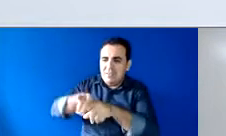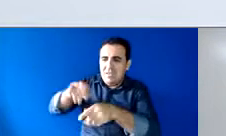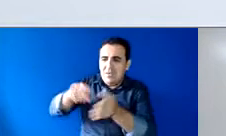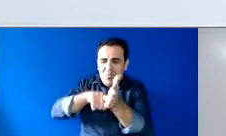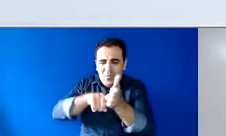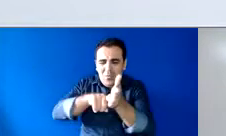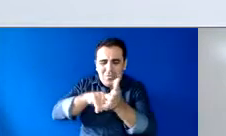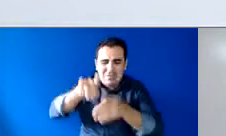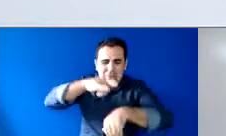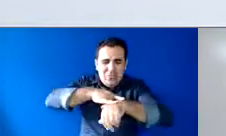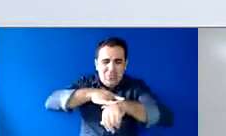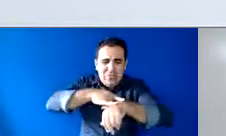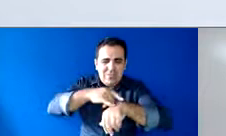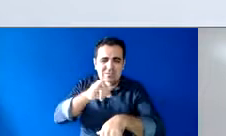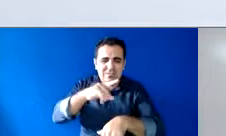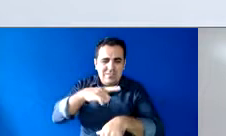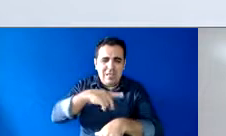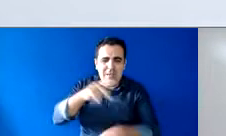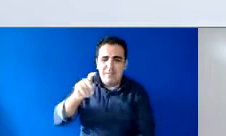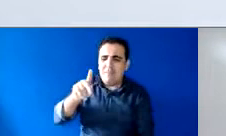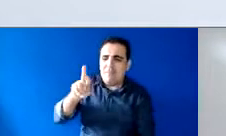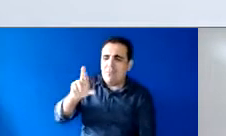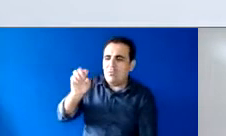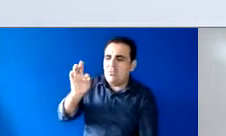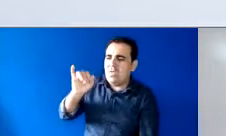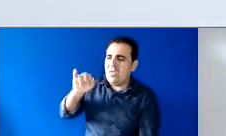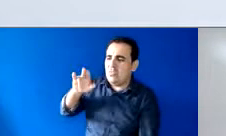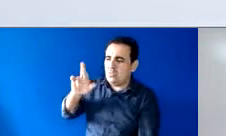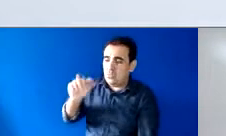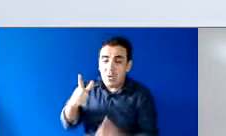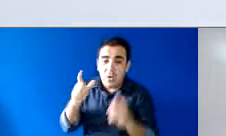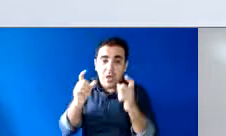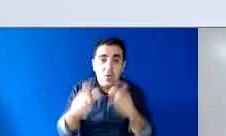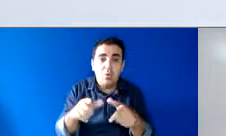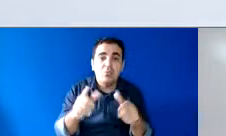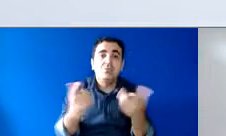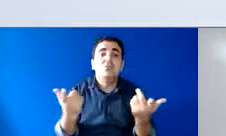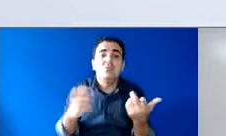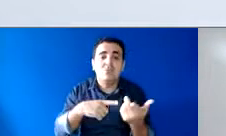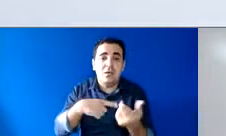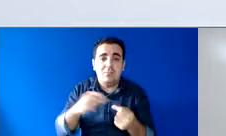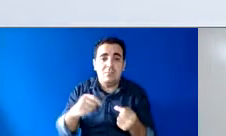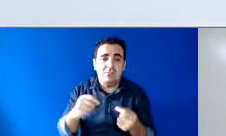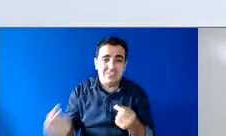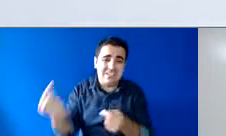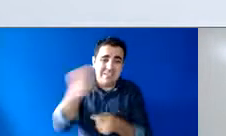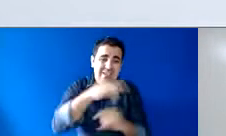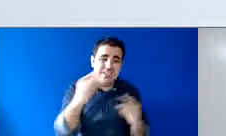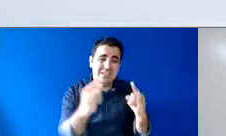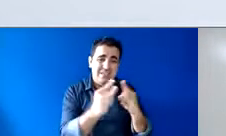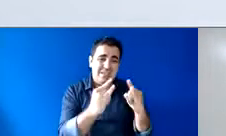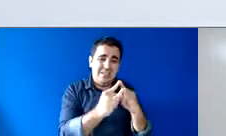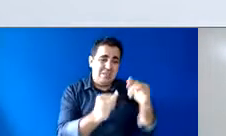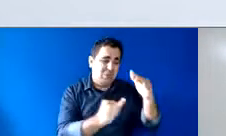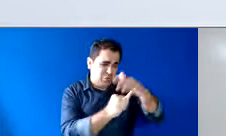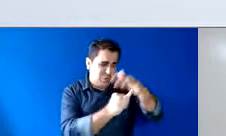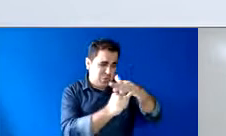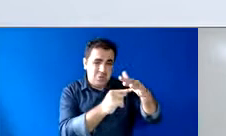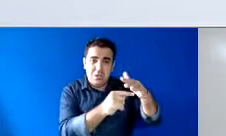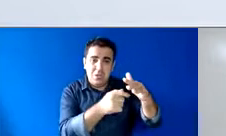tinha proteinúria ou não. Agora, isso, aonde a gente estava, numa instituição que naquela época era uma instituição realmente